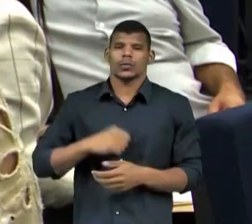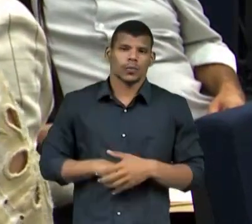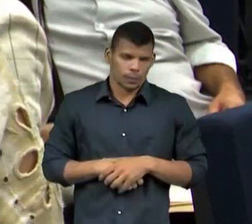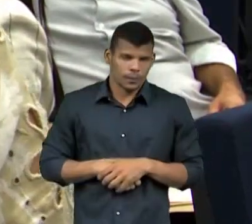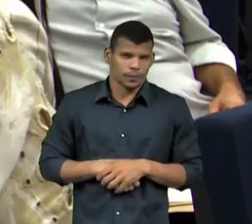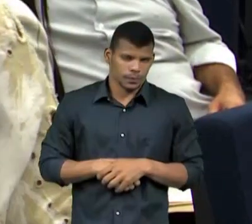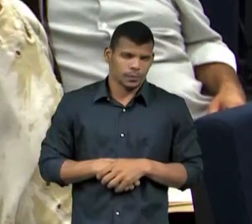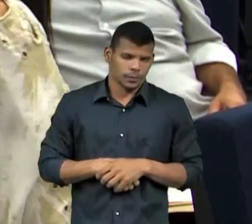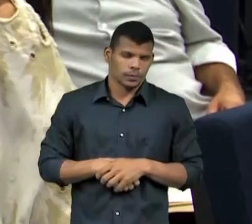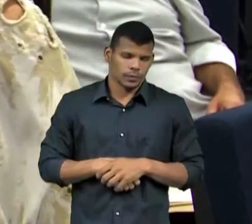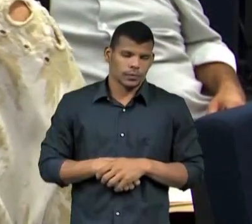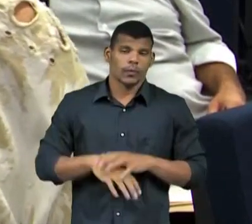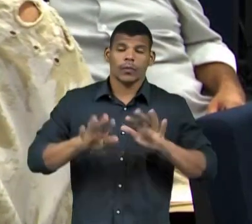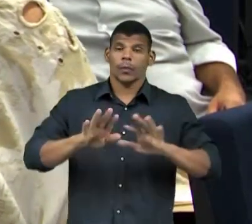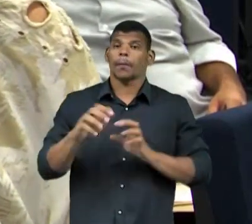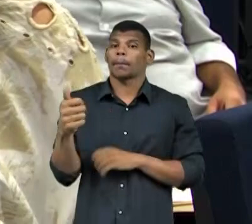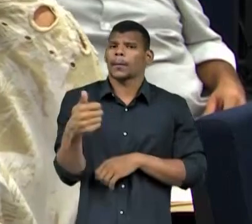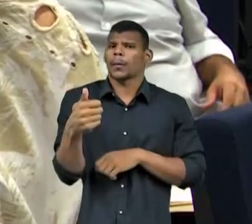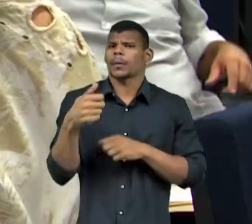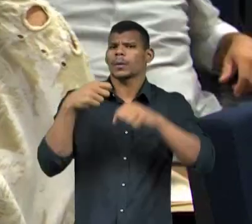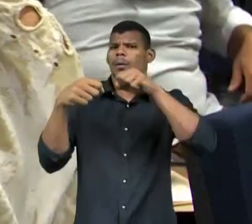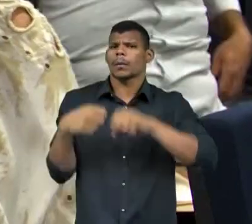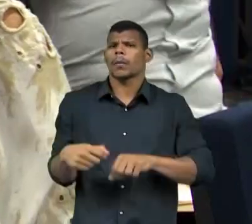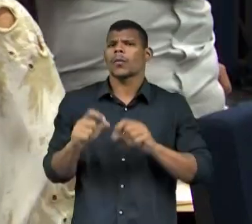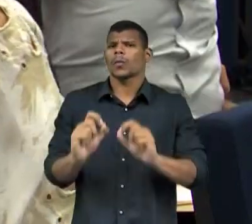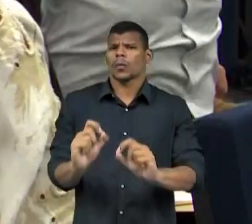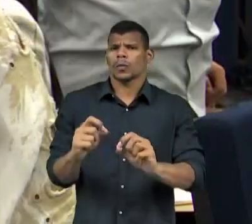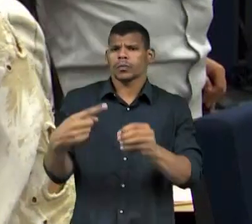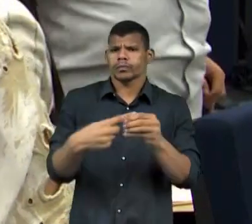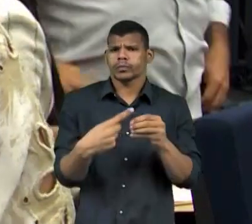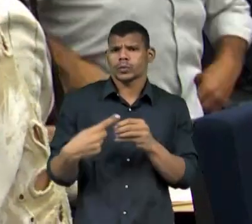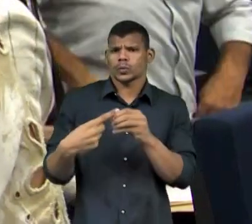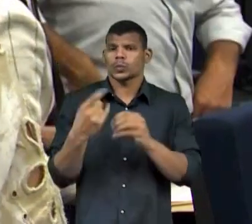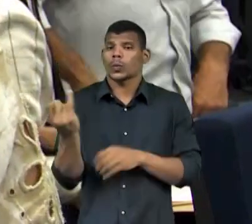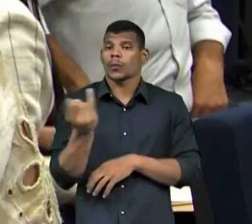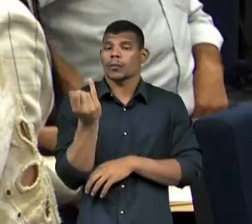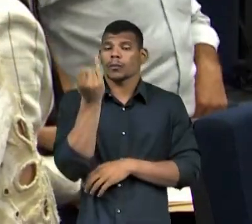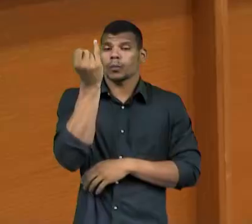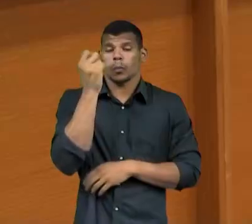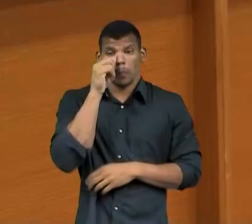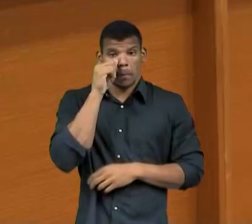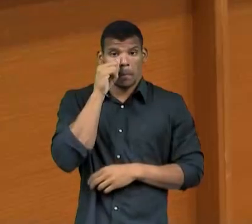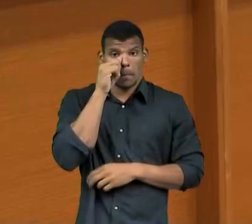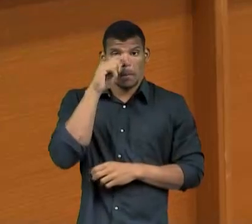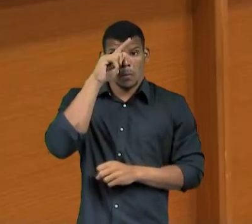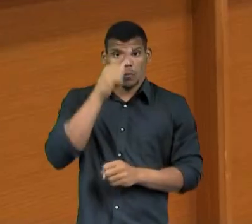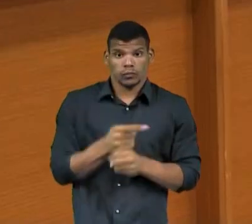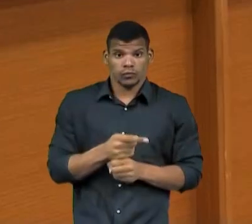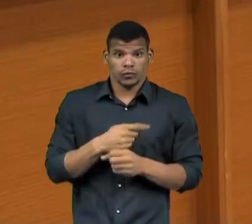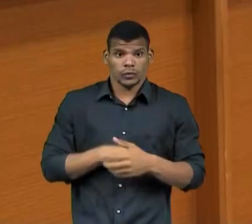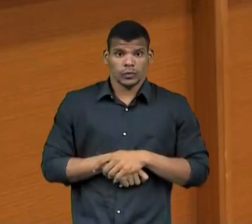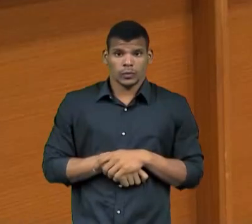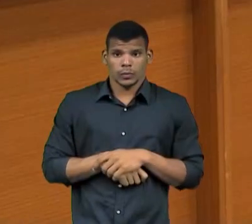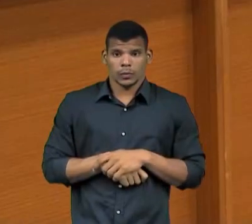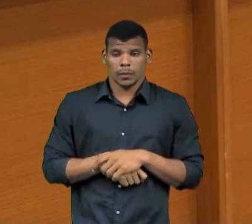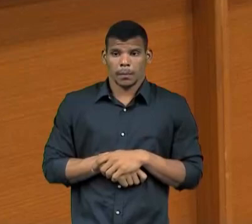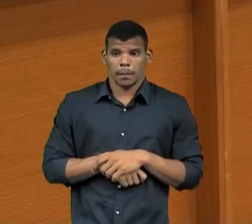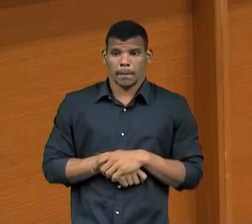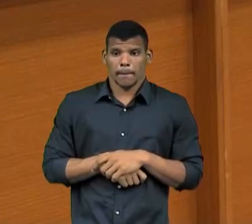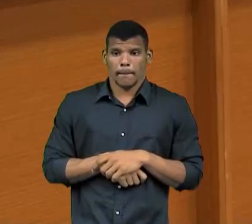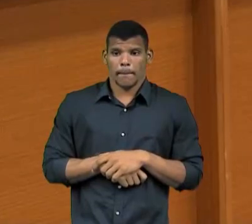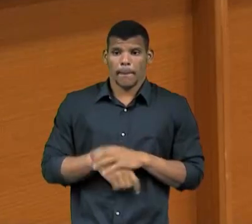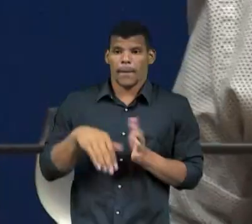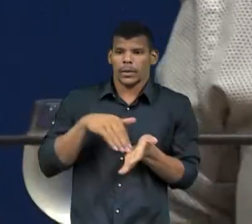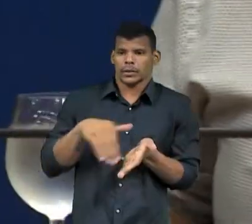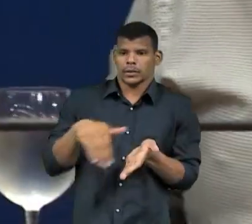primeiro passo foi exatamente discutir com os municípios a importância desse compartilhamento da gestão. Segundo dados atualizados da Secretaria do